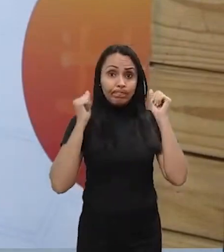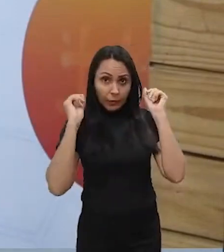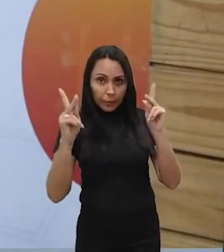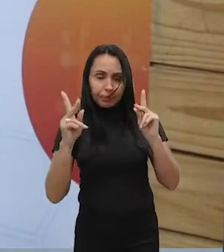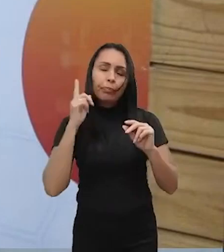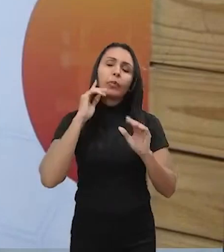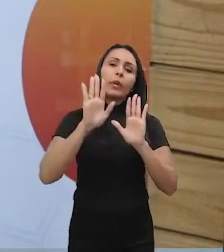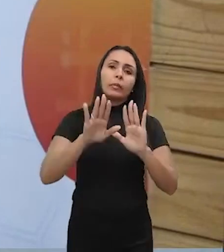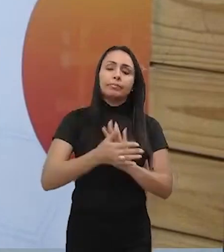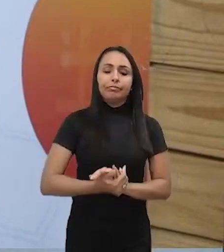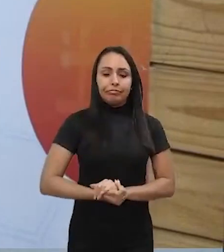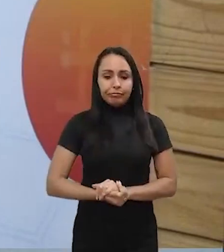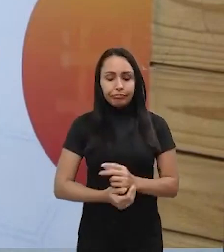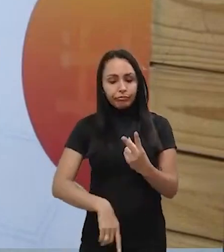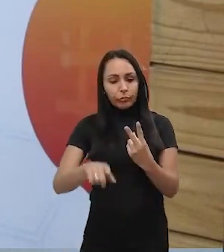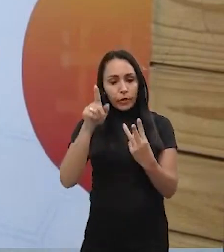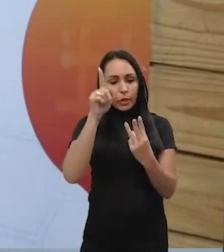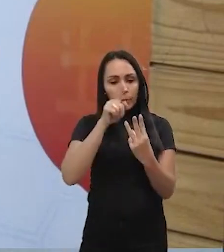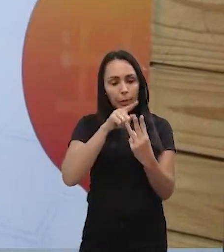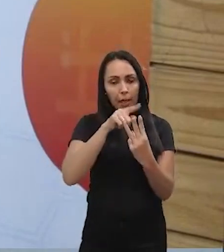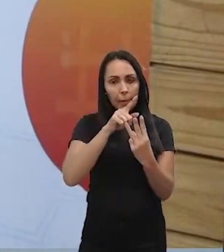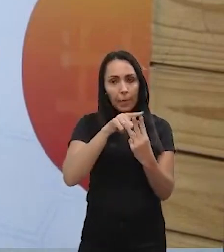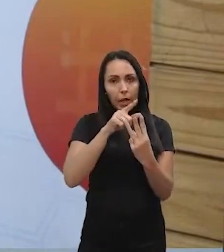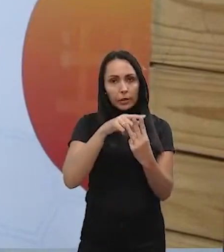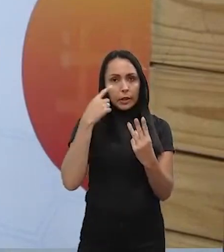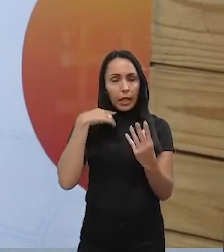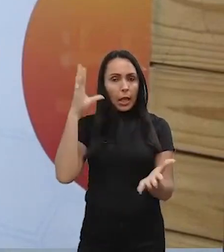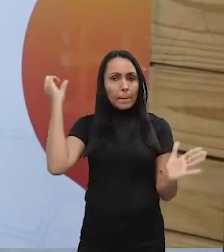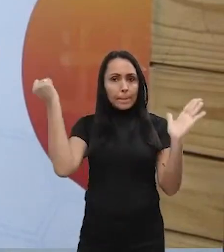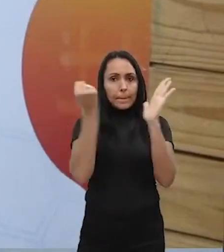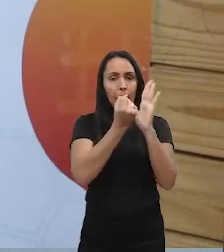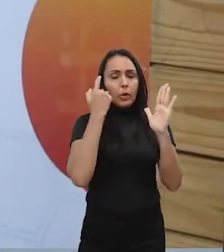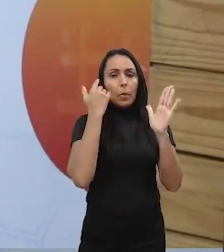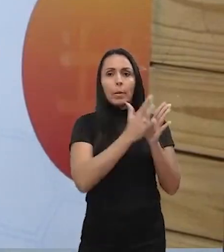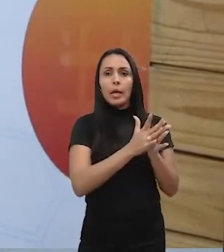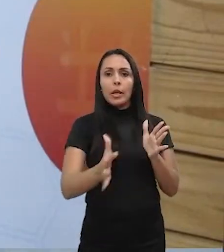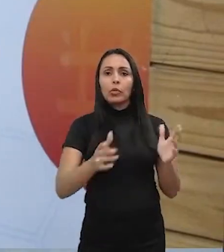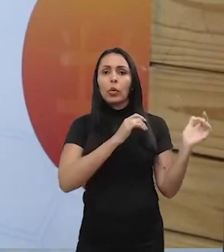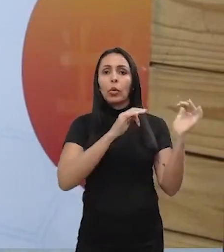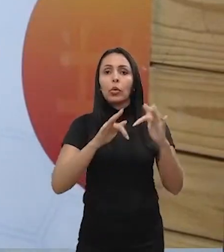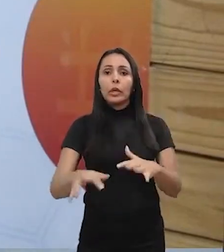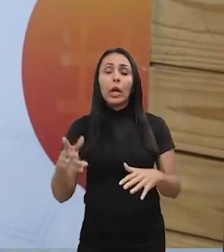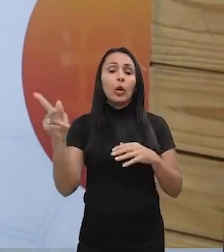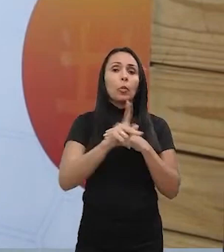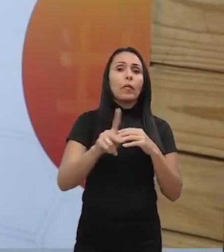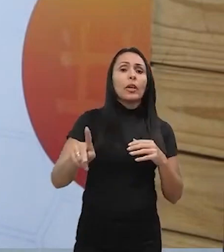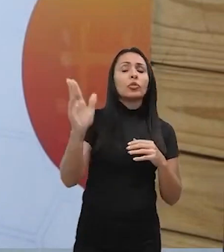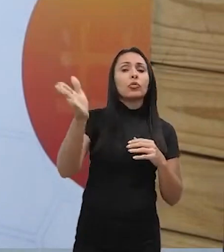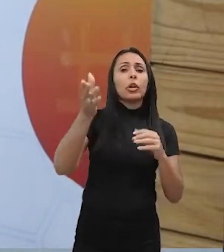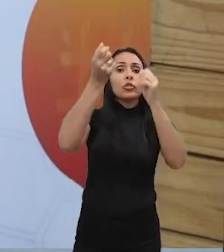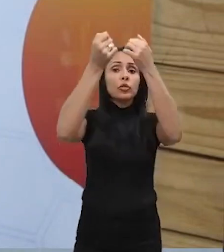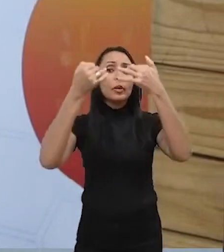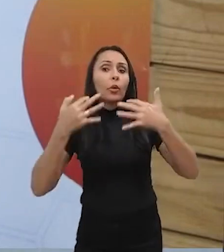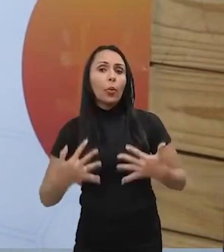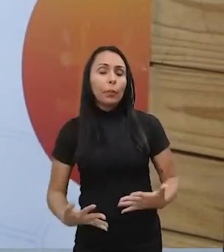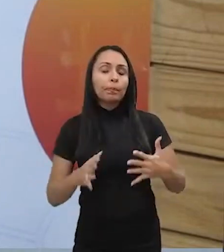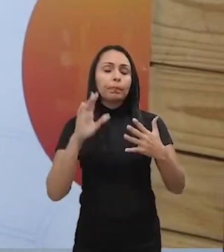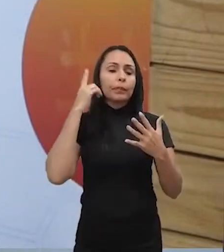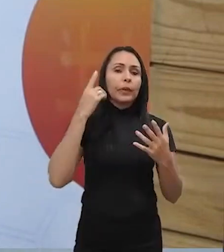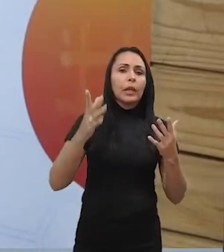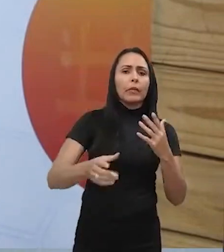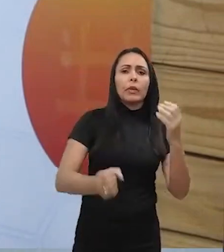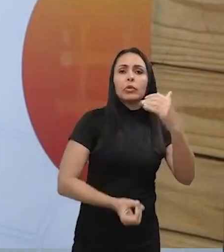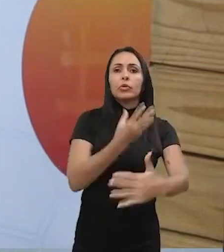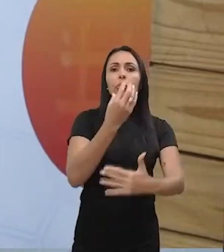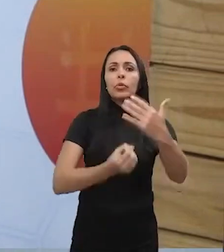Mas vamos lá. A primeira fase ela vai marcar o período colonial, que é o que o professor Augusto já falou. Disso a gente não tem mais dúvida. E ela